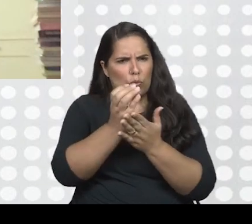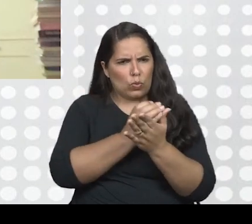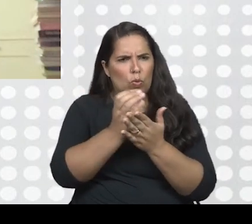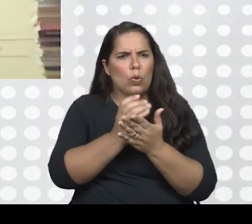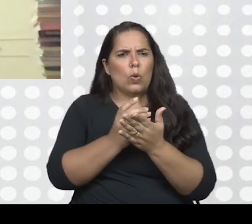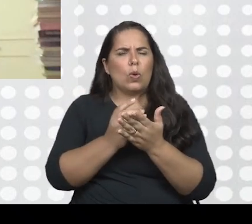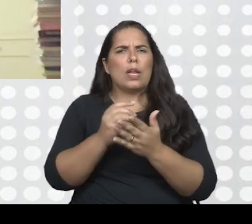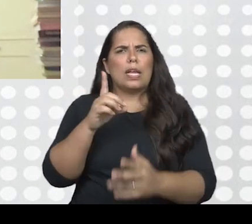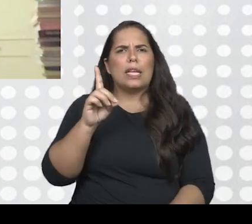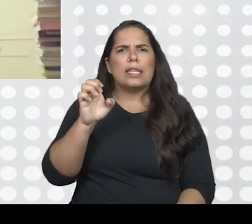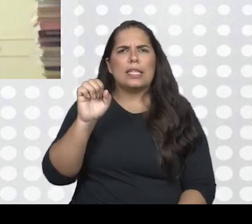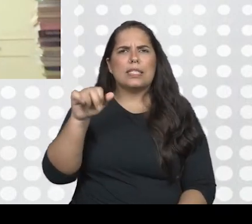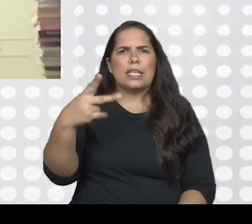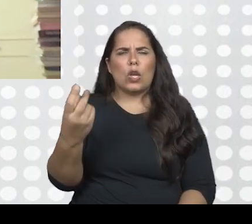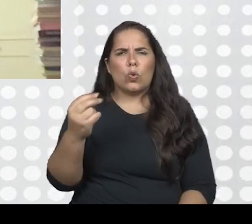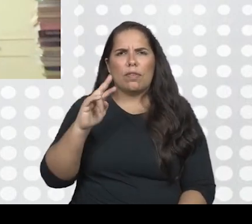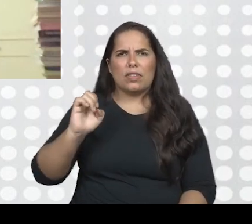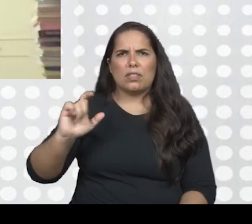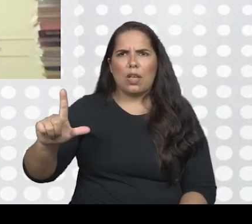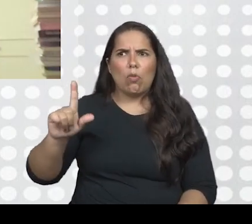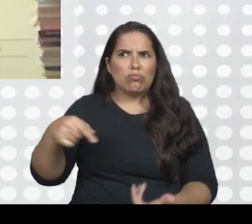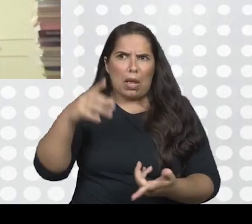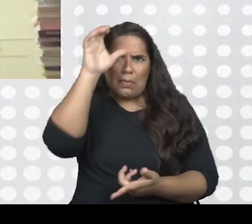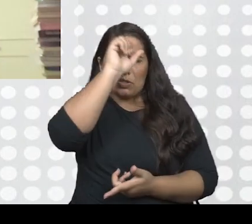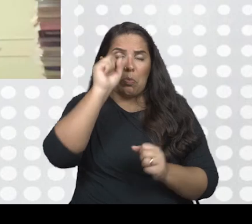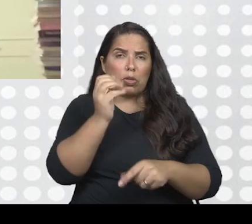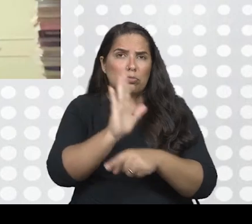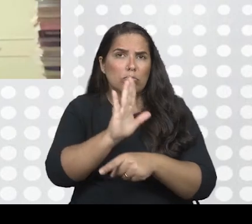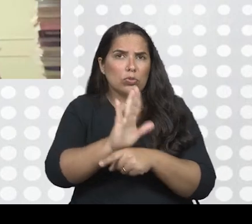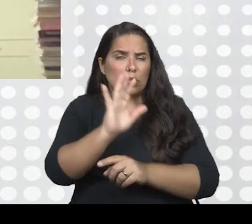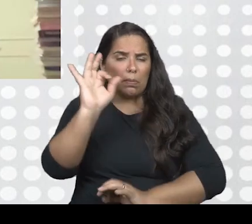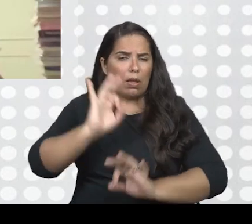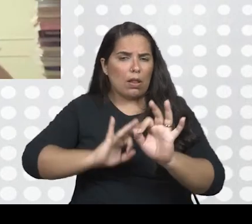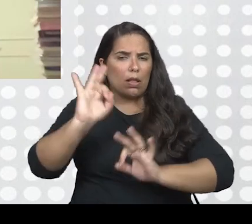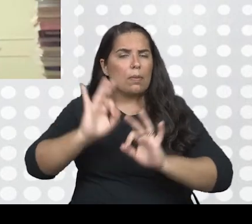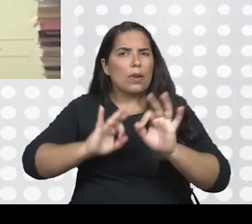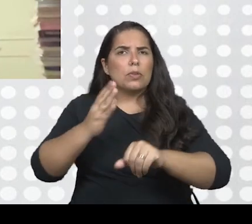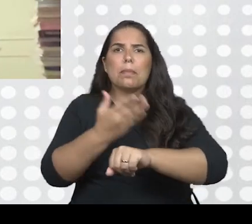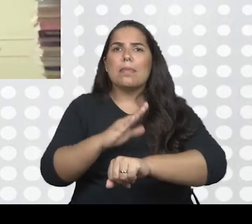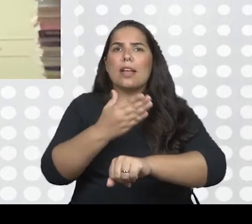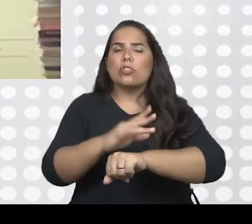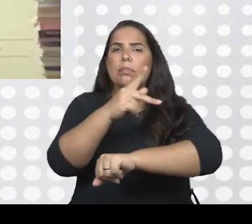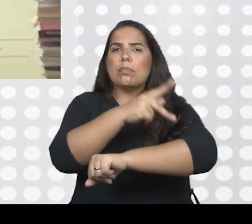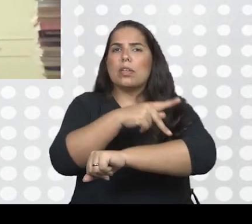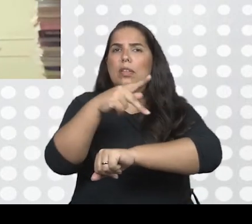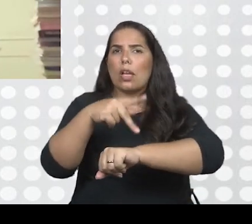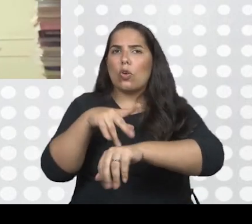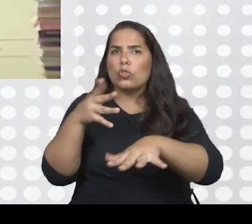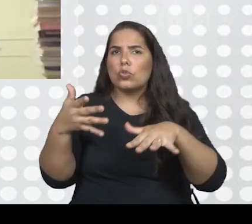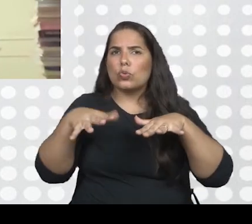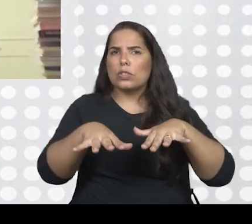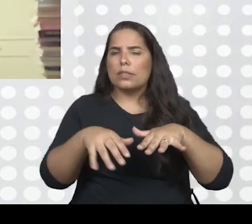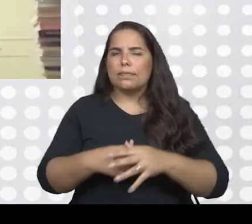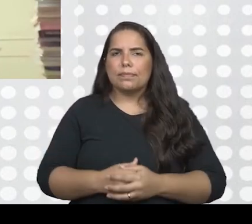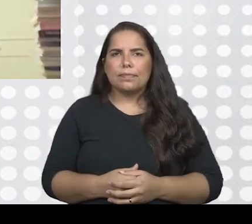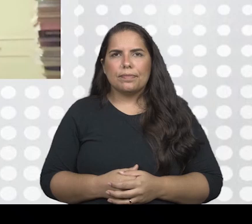o desenho universal para aprendizagem podem contribuir para a elaboração de práticas pedagógicas